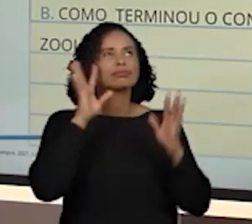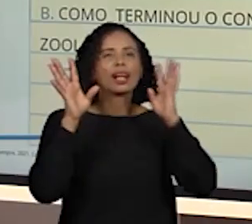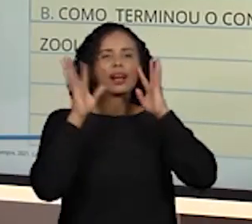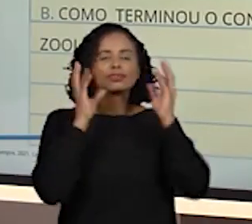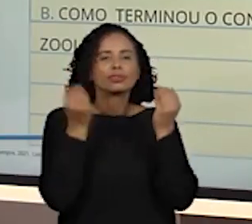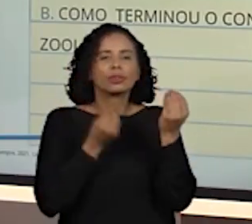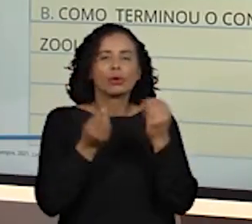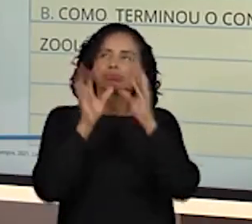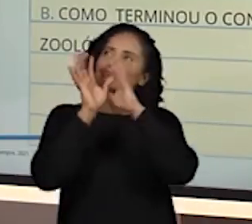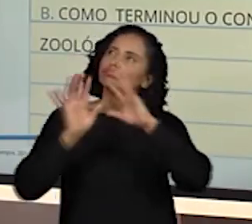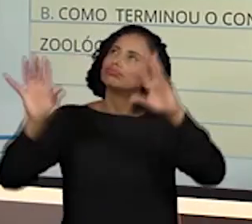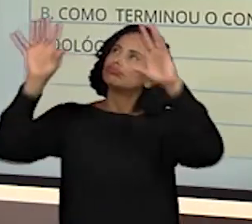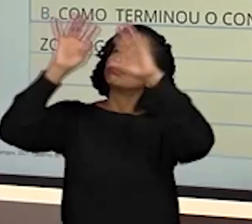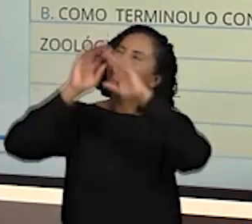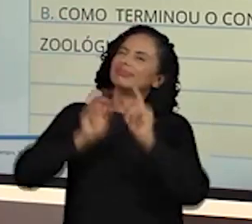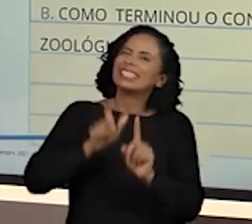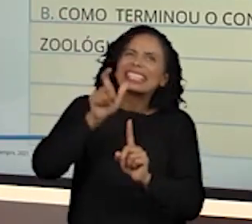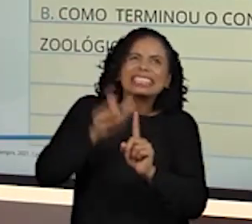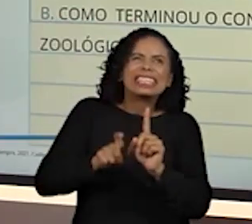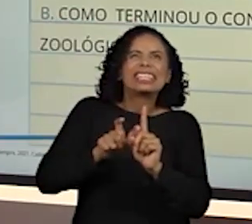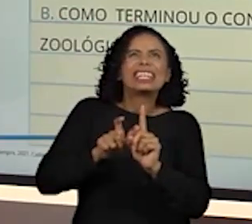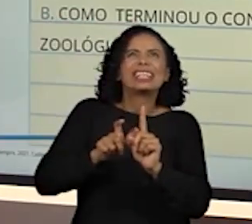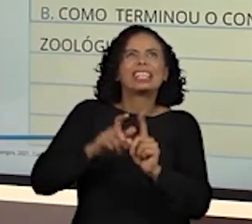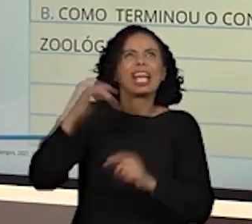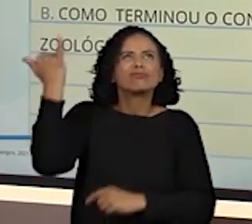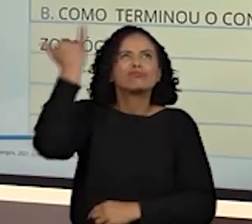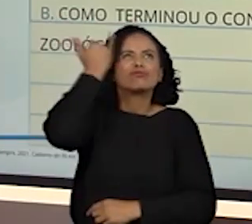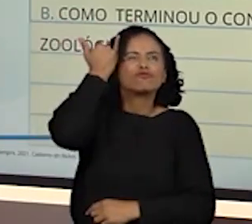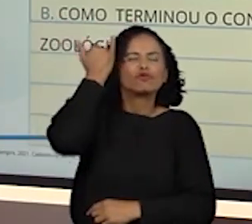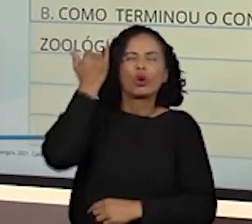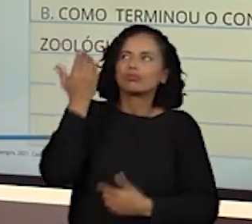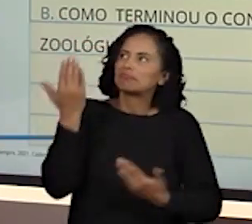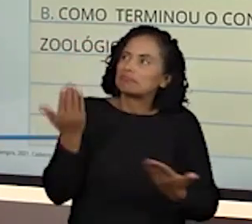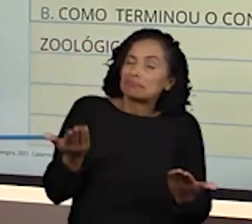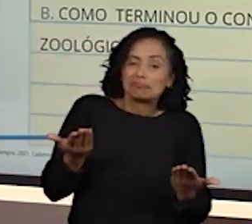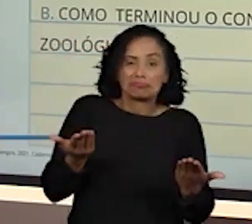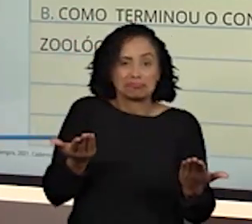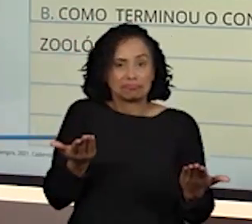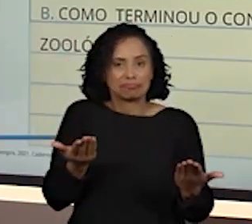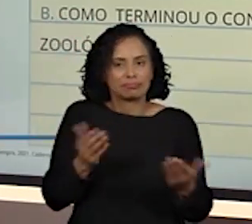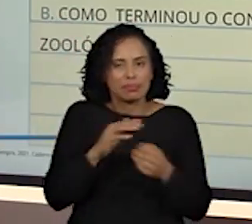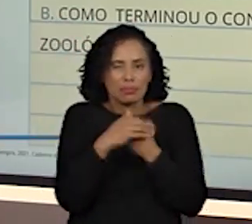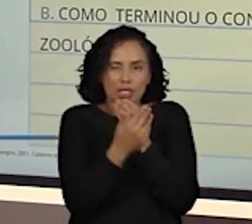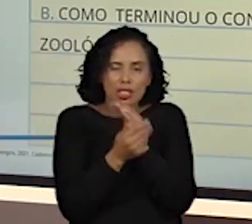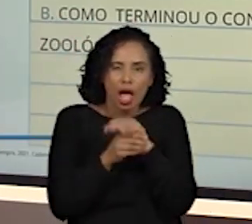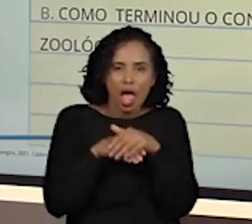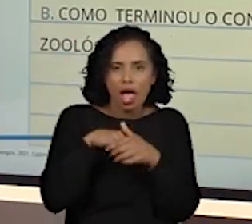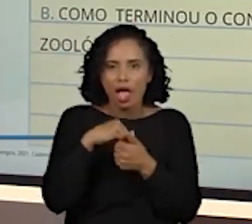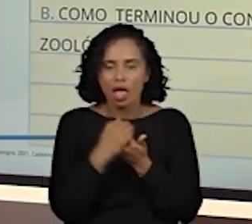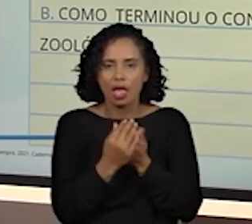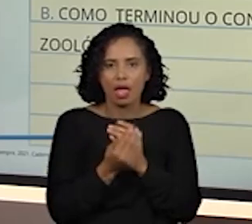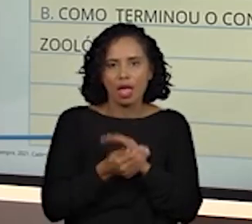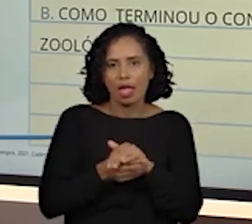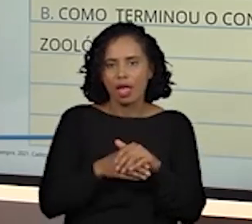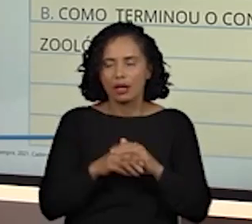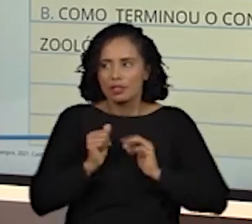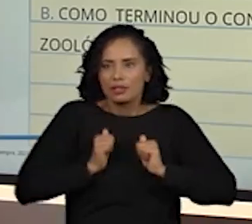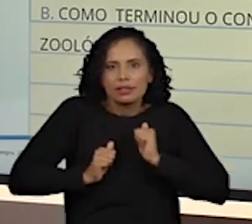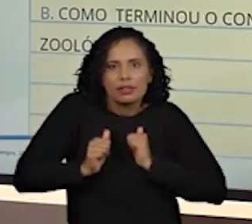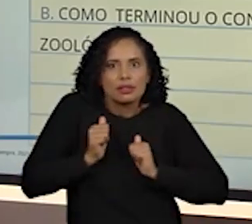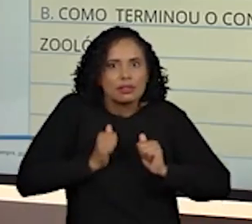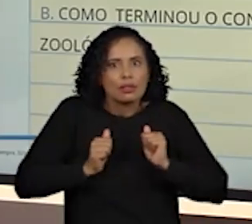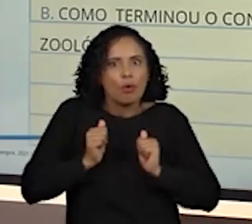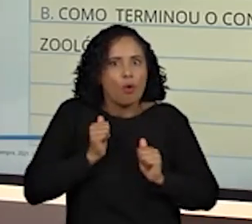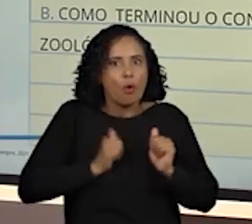o leitor de um conto de assombração deve esperar um mistério. E pensando no texto,